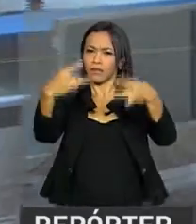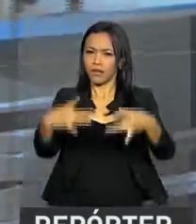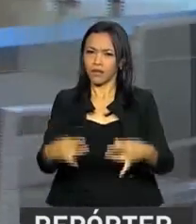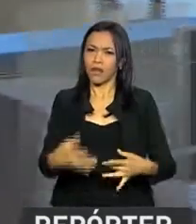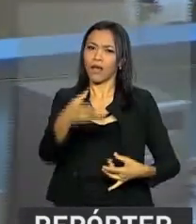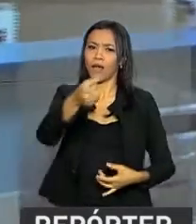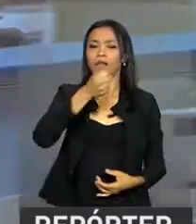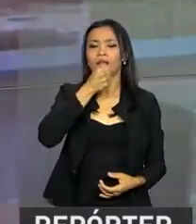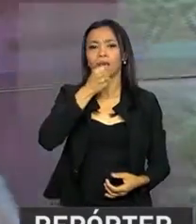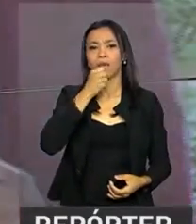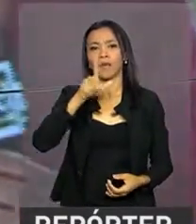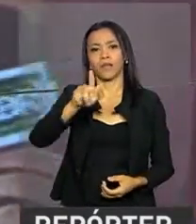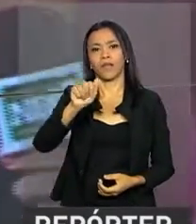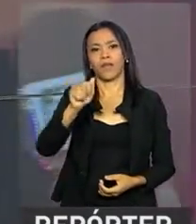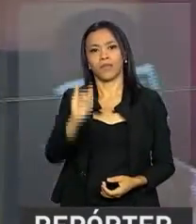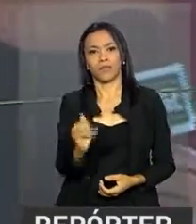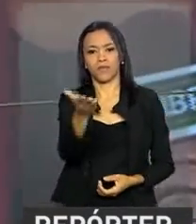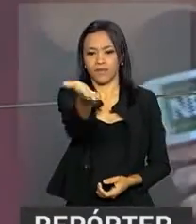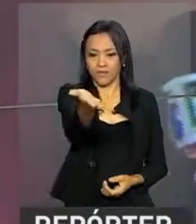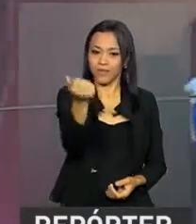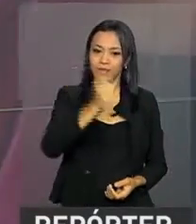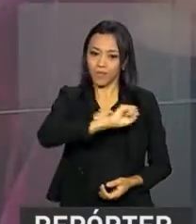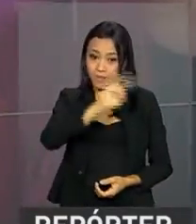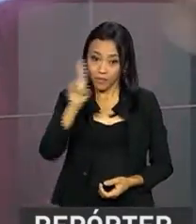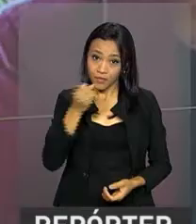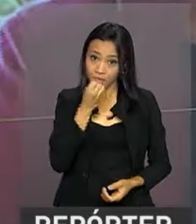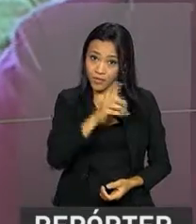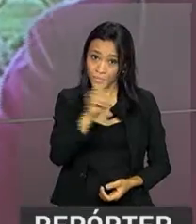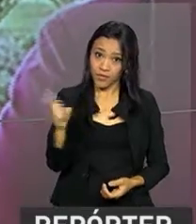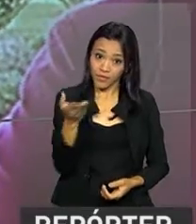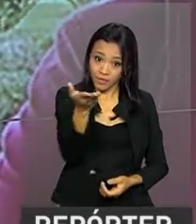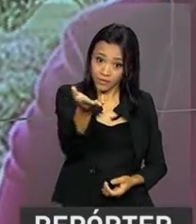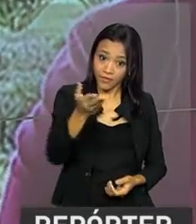vivo é a repórter Gabriela Noronha. Oi, Gabriela, bom dia para você.